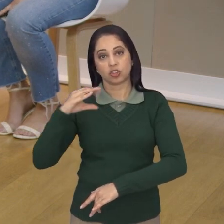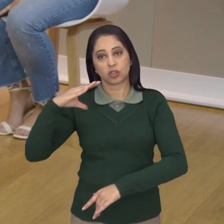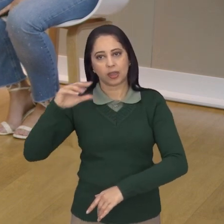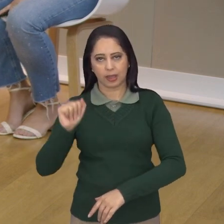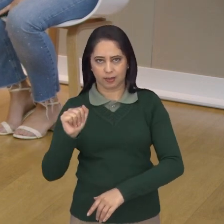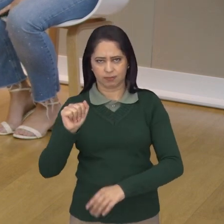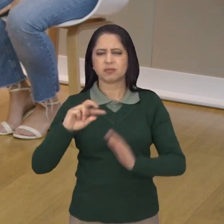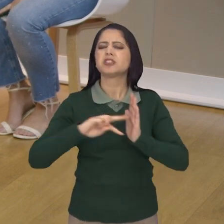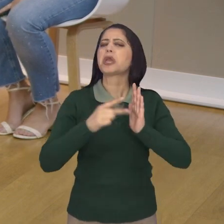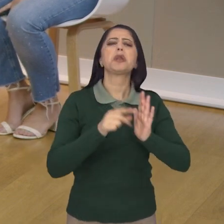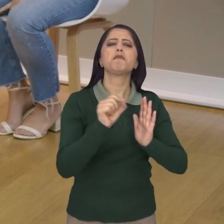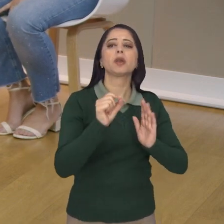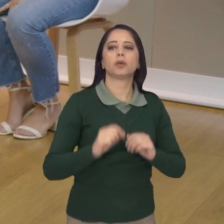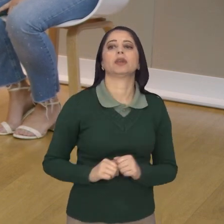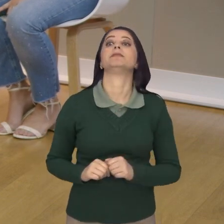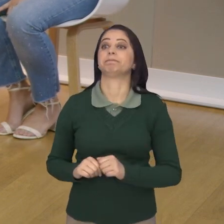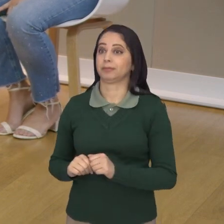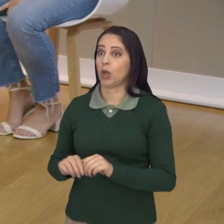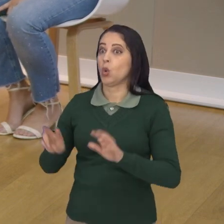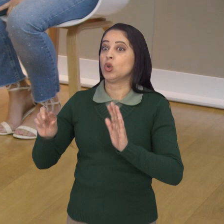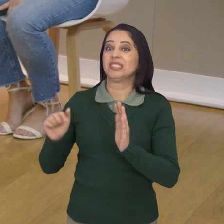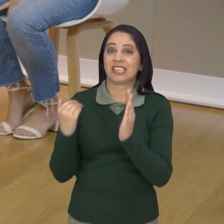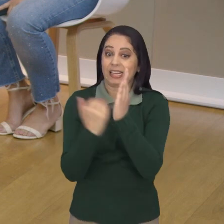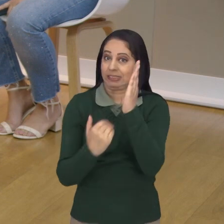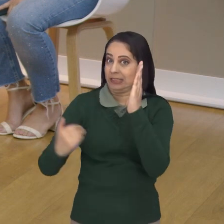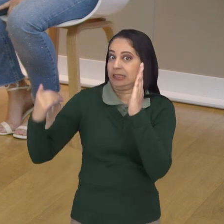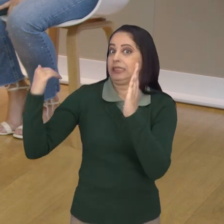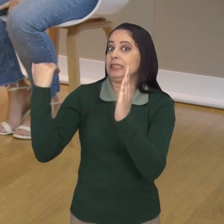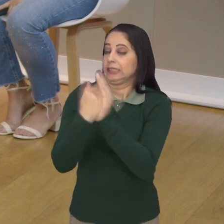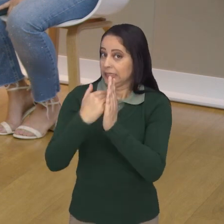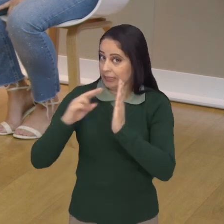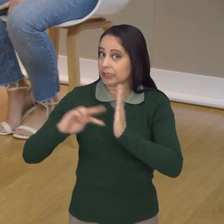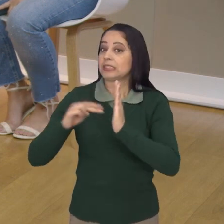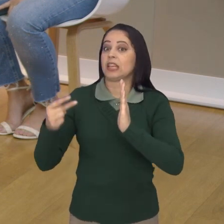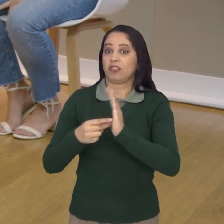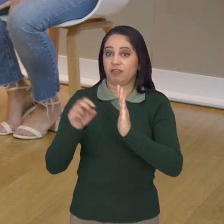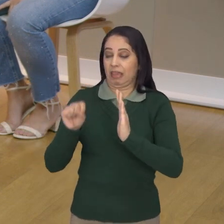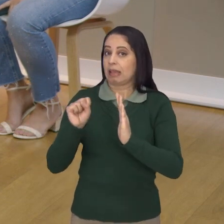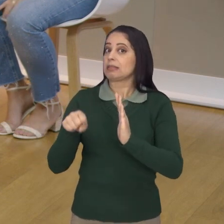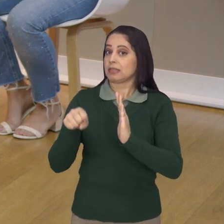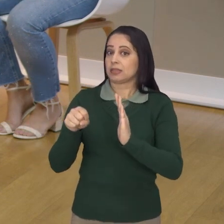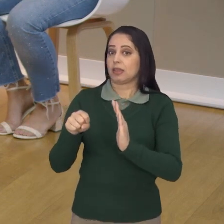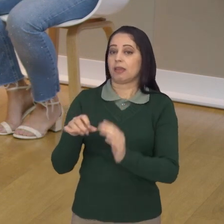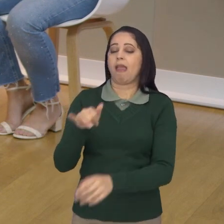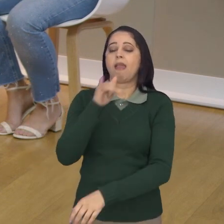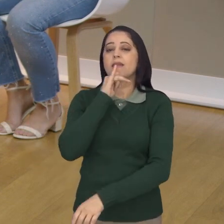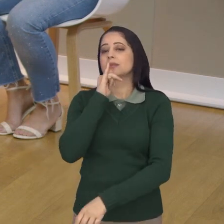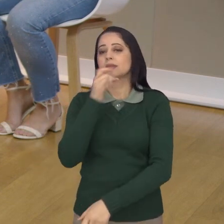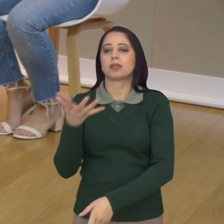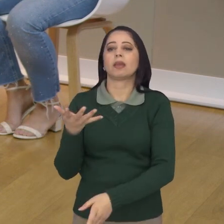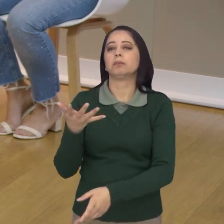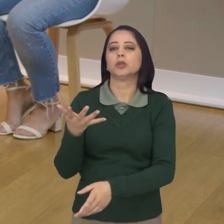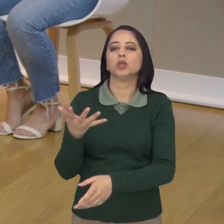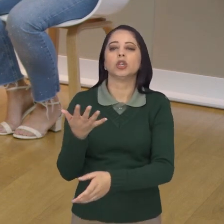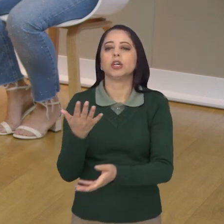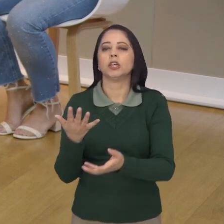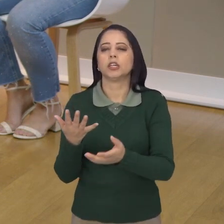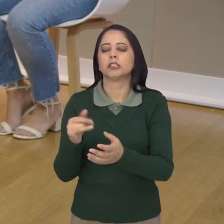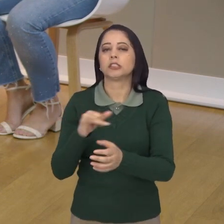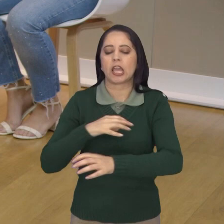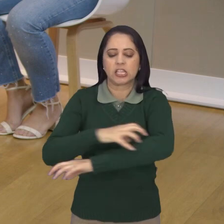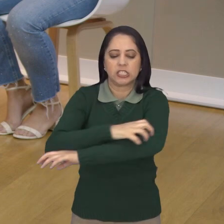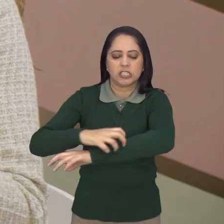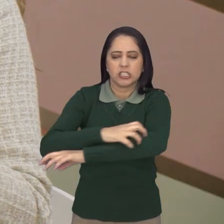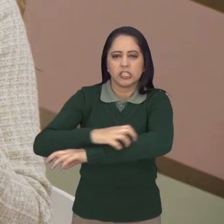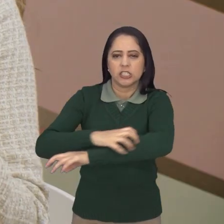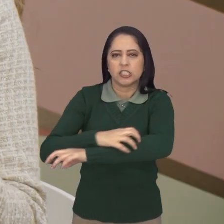reação anafilática é uma reação exagerada, exacerbada, quando a gente tem ali um alérgeno, né? Um potencial